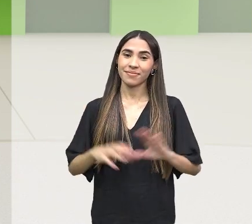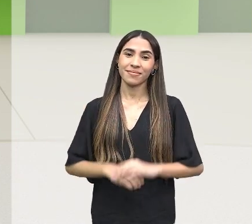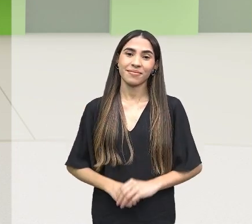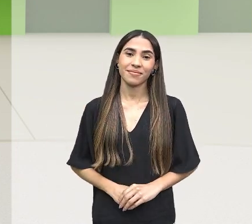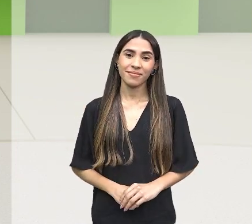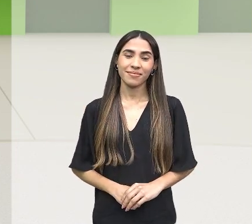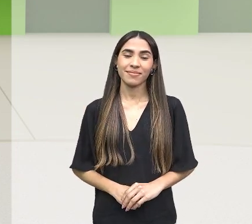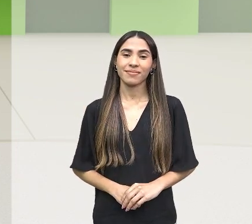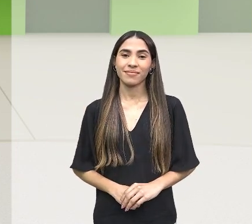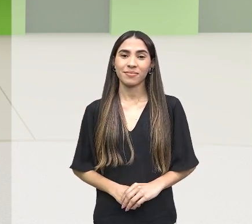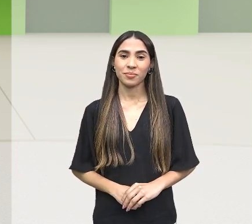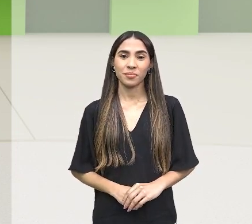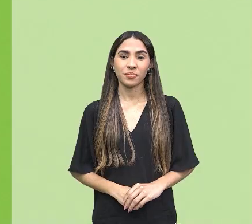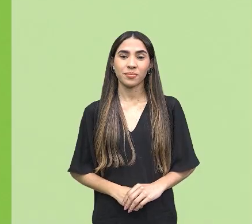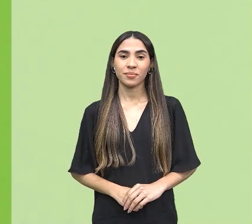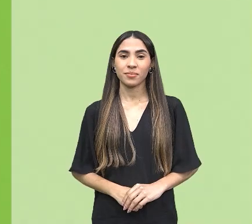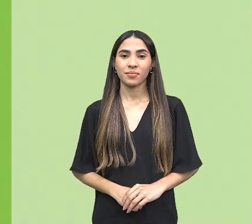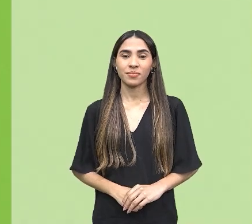Fiquem bem.